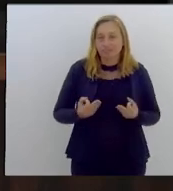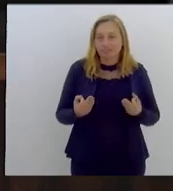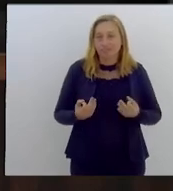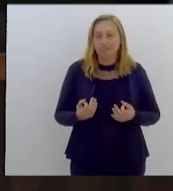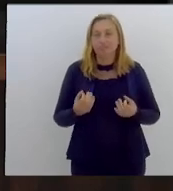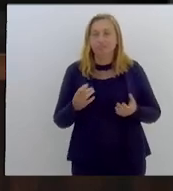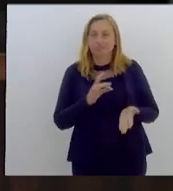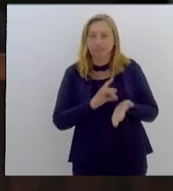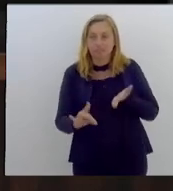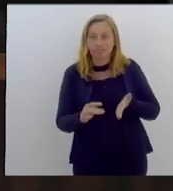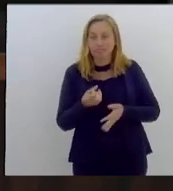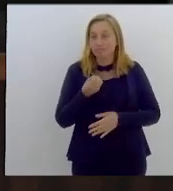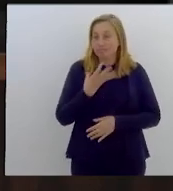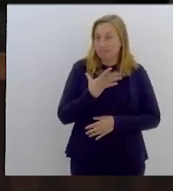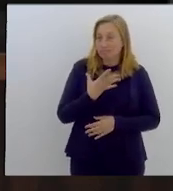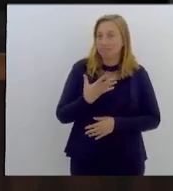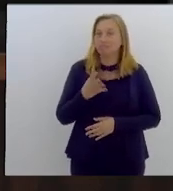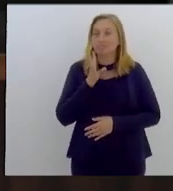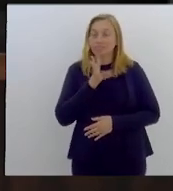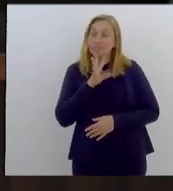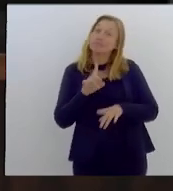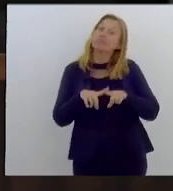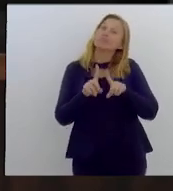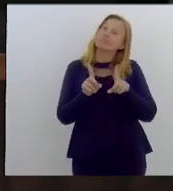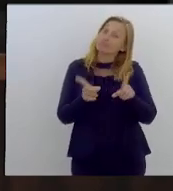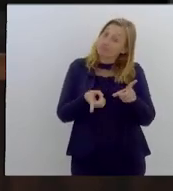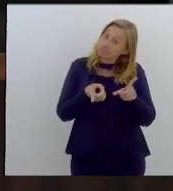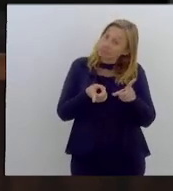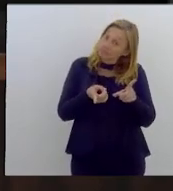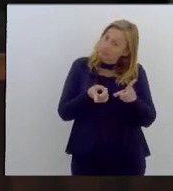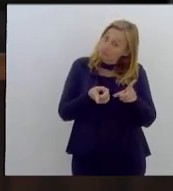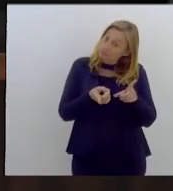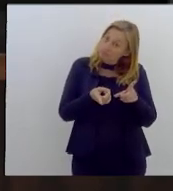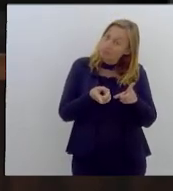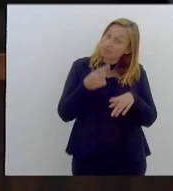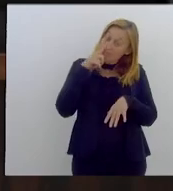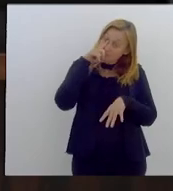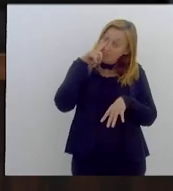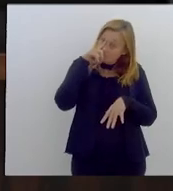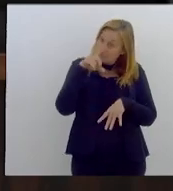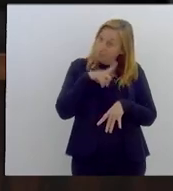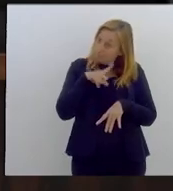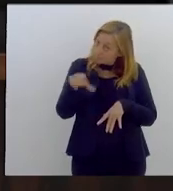bom. É muito bacana, mas vamos correr o risco.